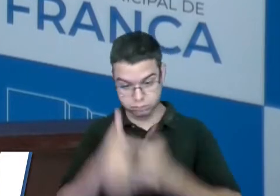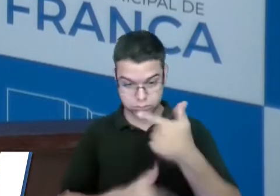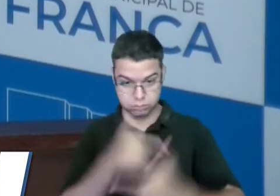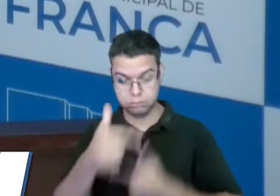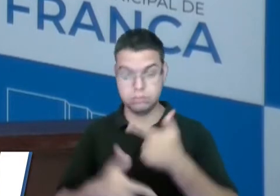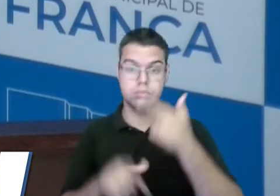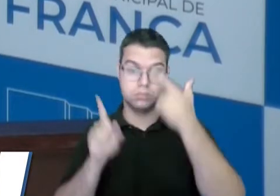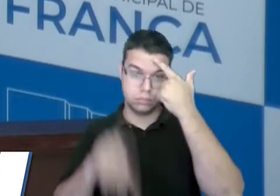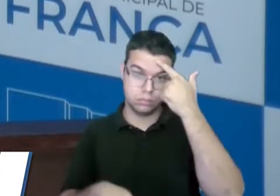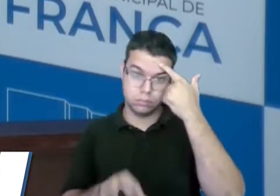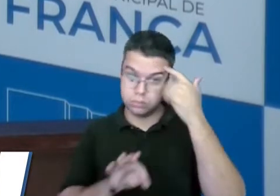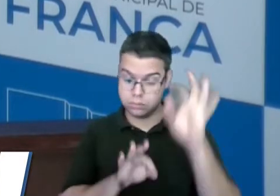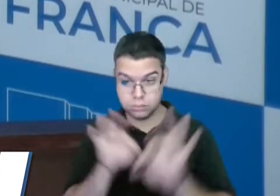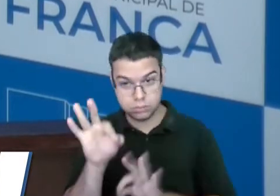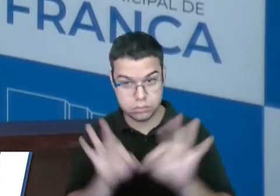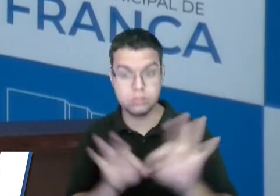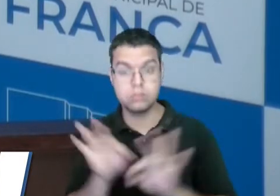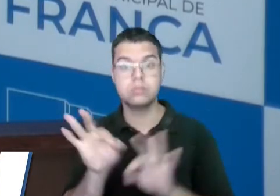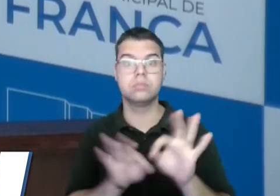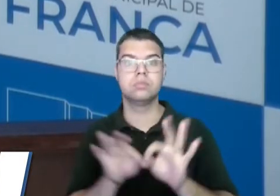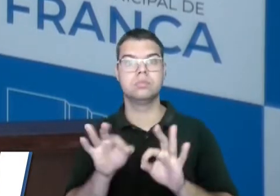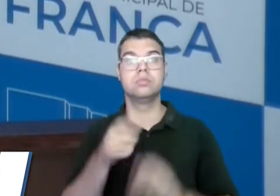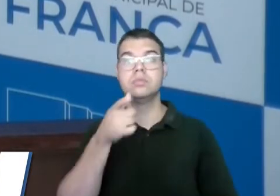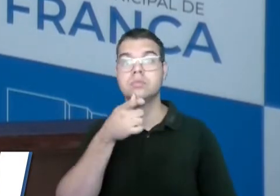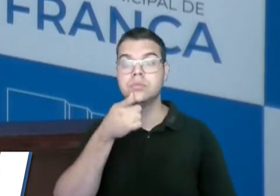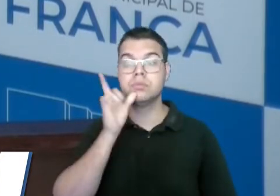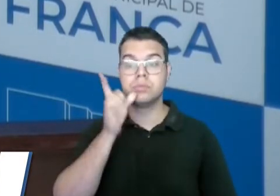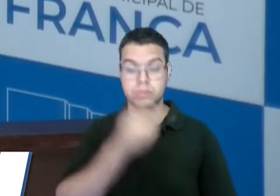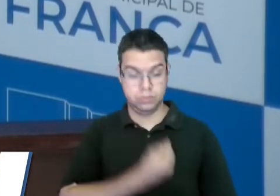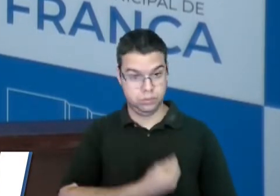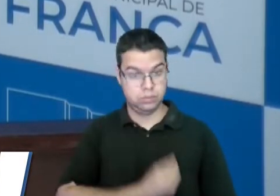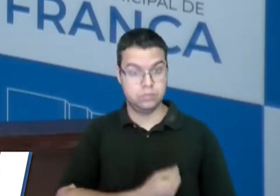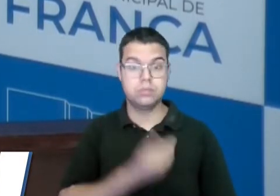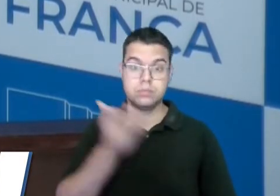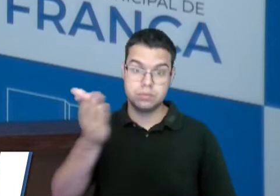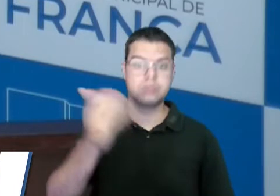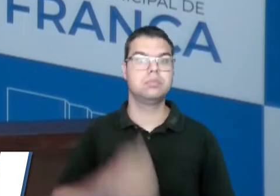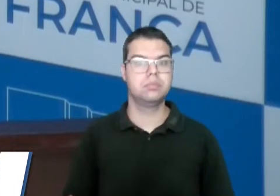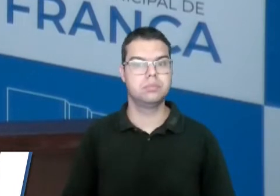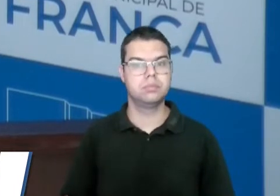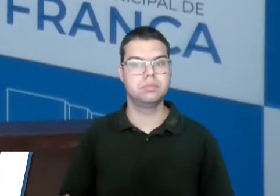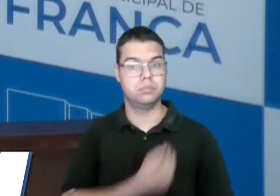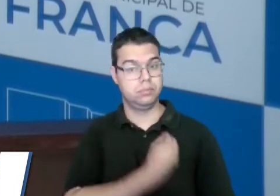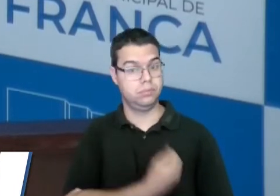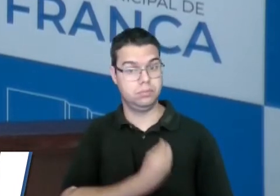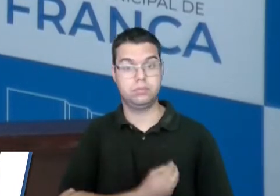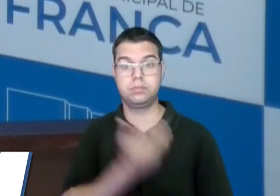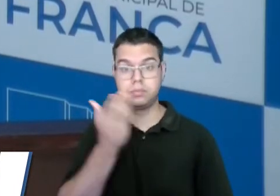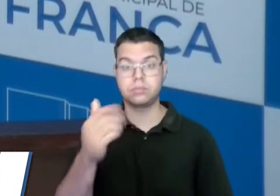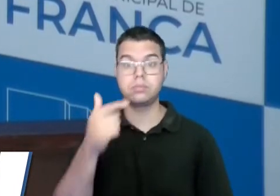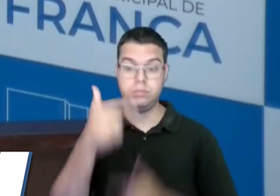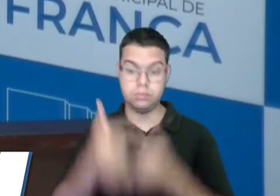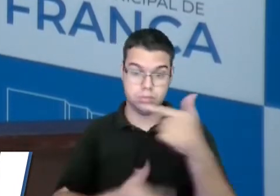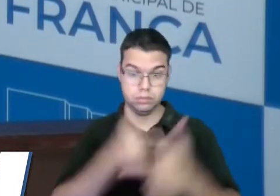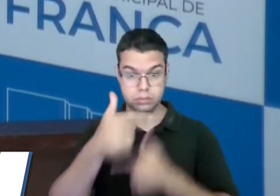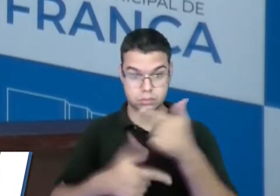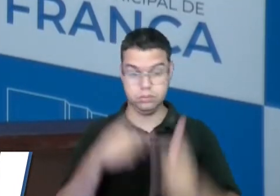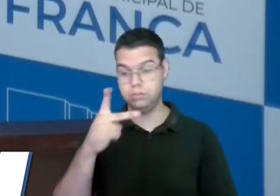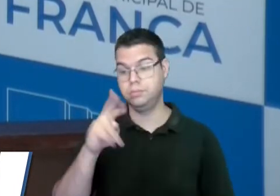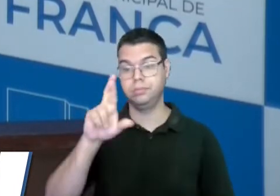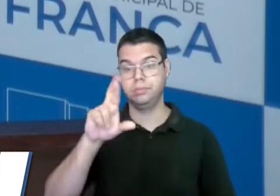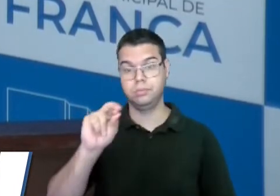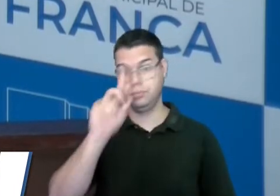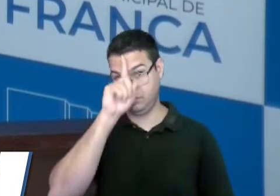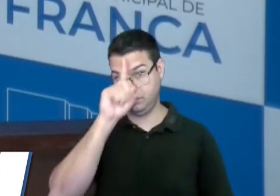foi construído, e ontem estava lá. Estava lá o trabalho pró-hospital público da